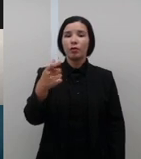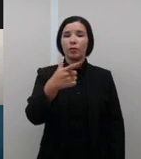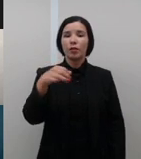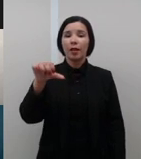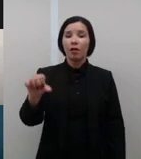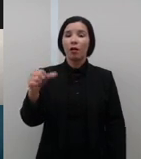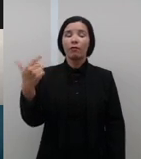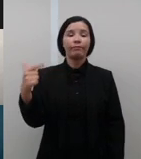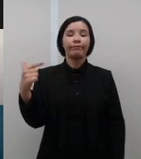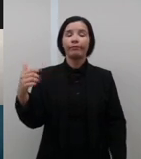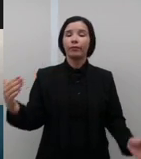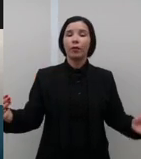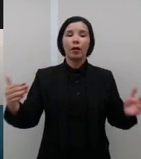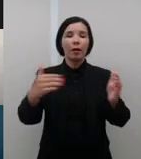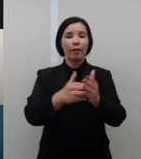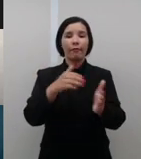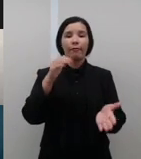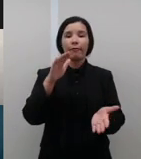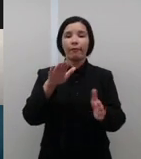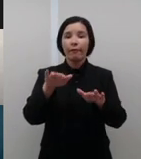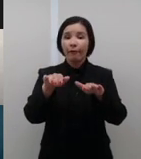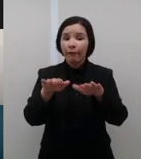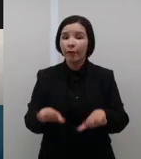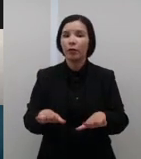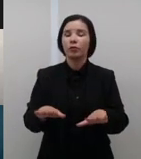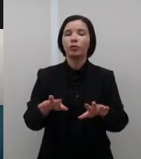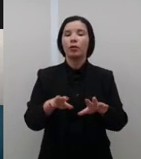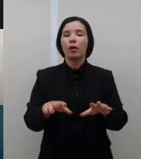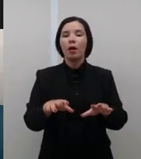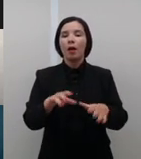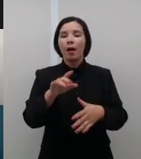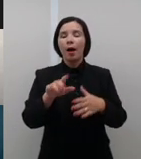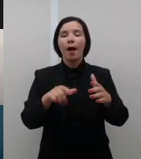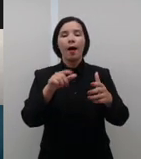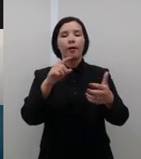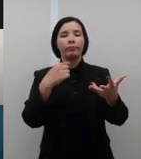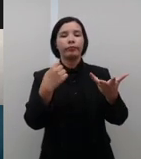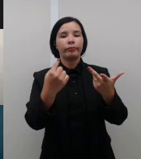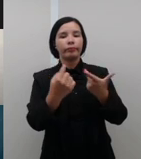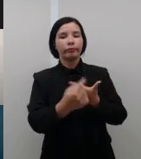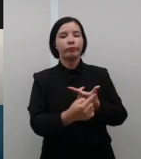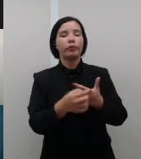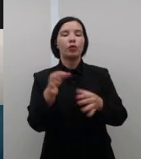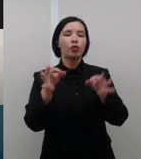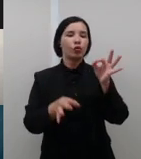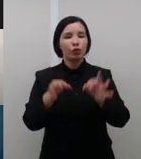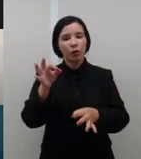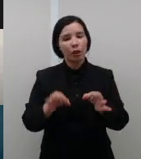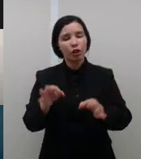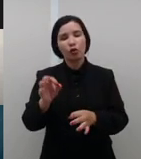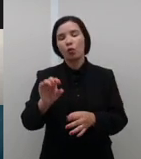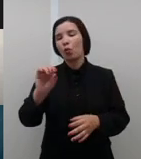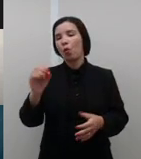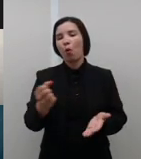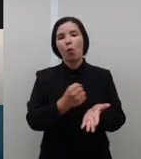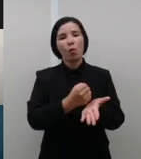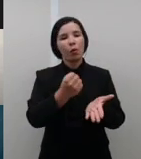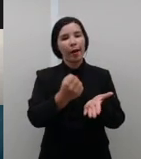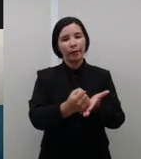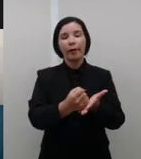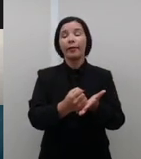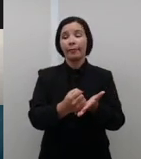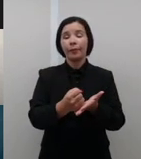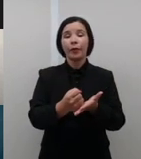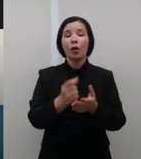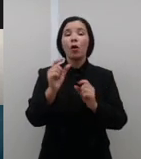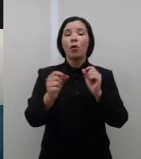fixo quanto a títulos que não configuram atividade jurídica e barra ou notarial, o que confere autonomia para que sejam